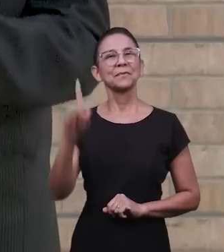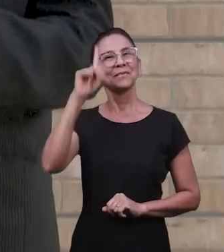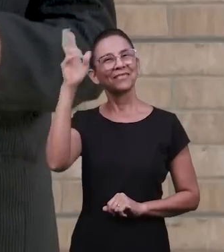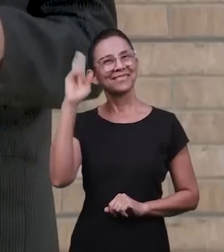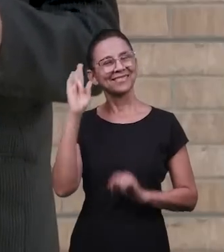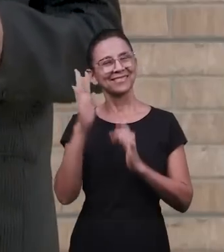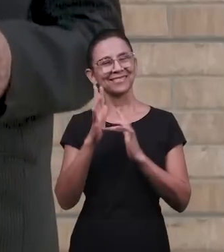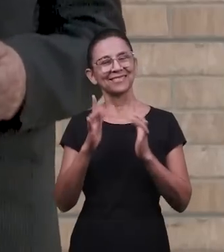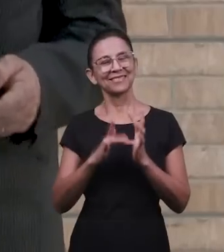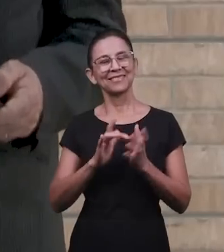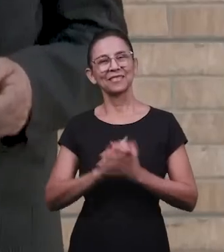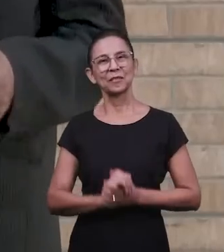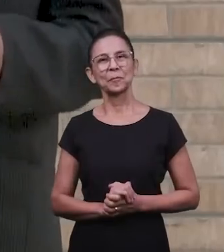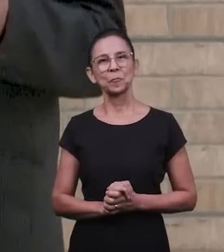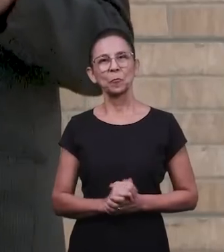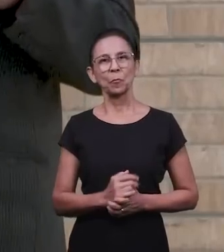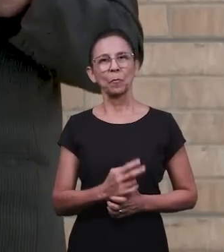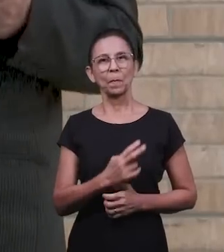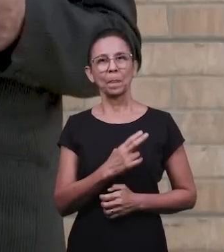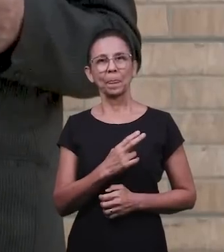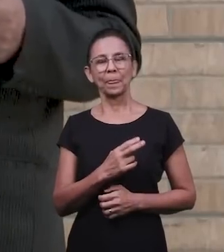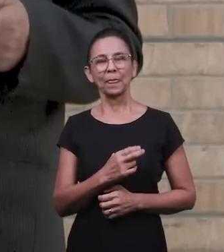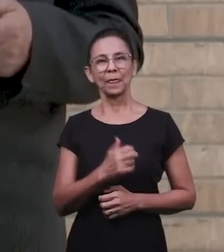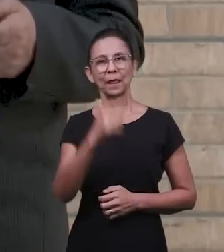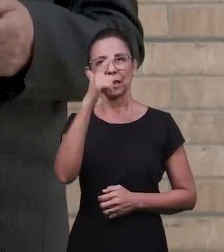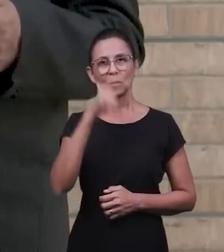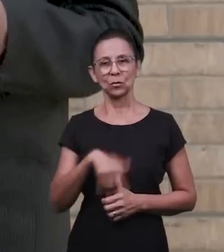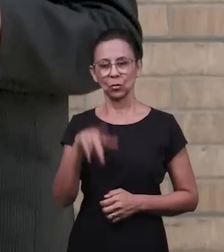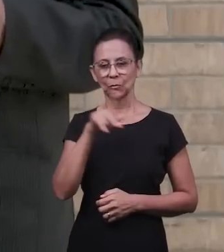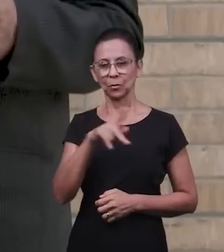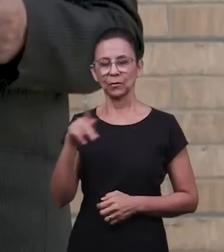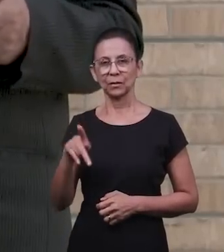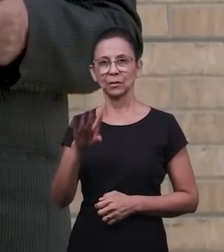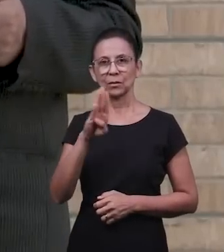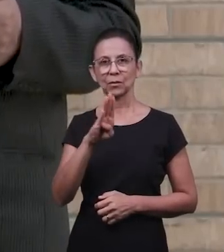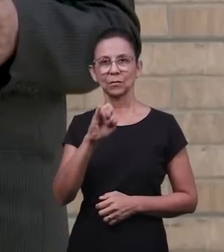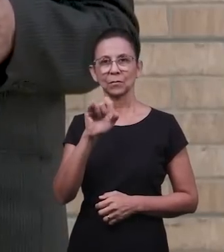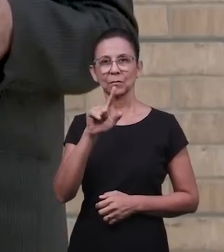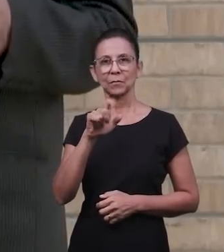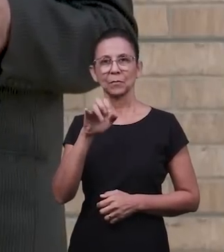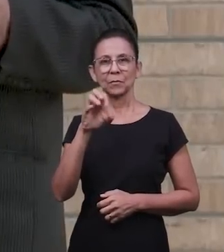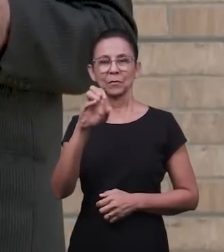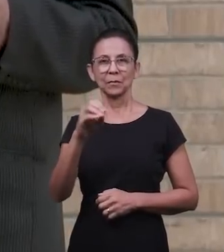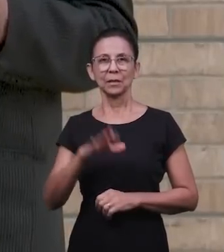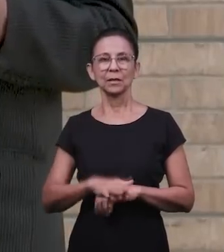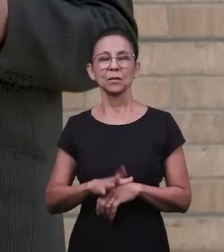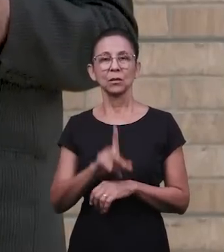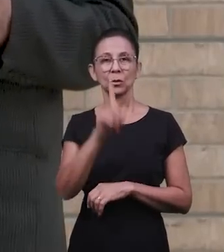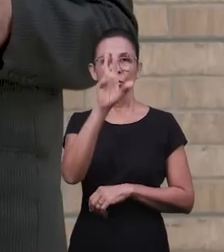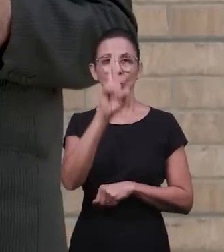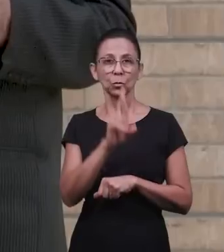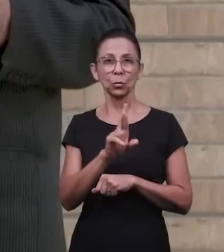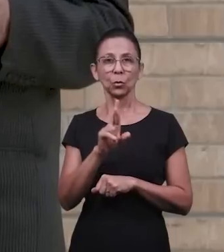A paz do Senhor Jesus. Eu sou professor Bísio, sou doutor em linguística,